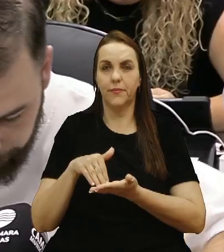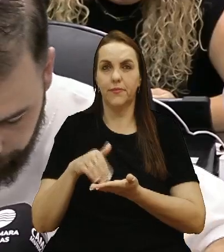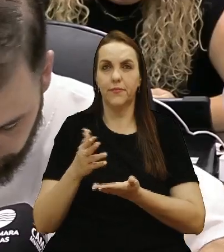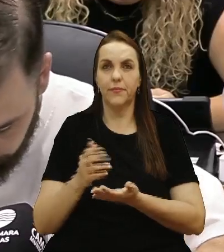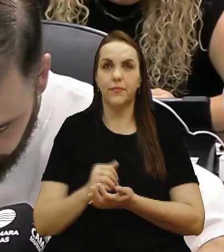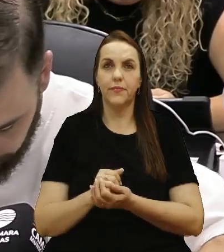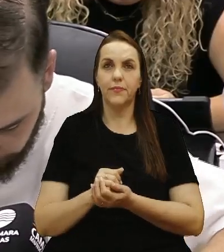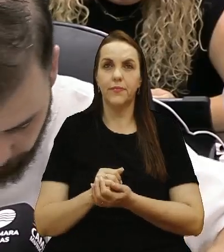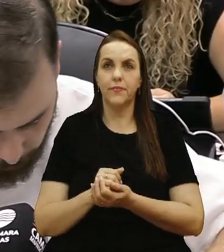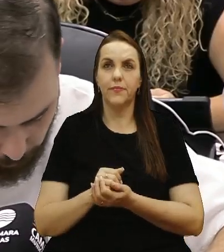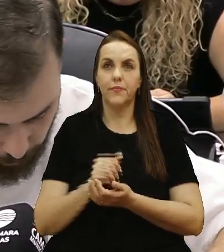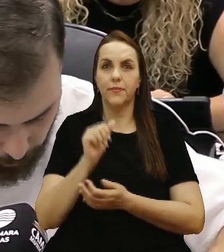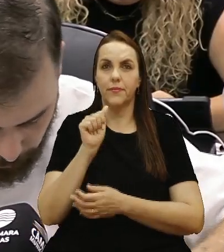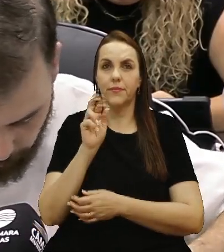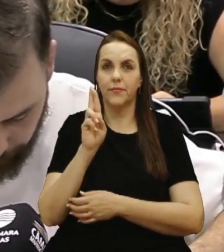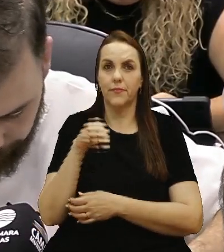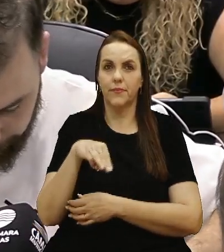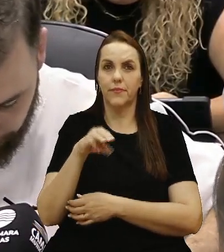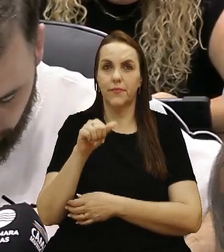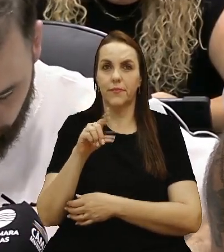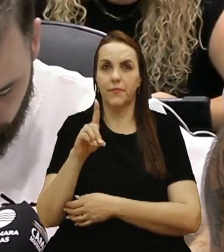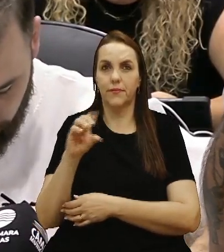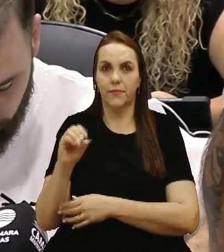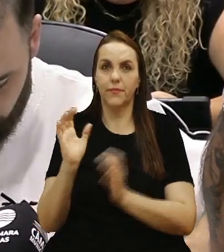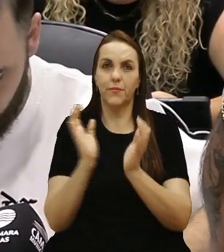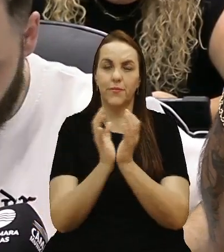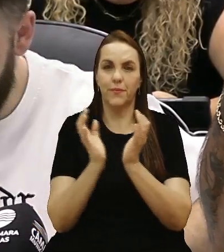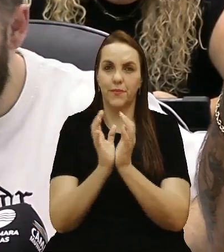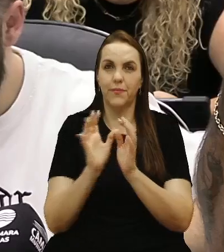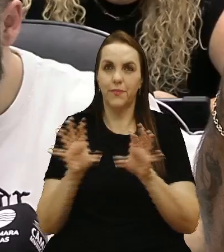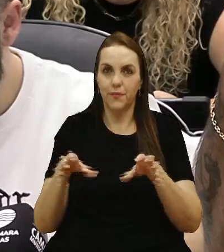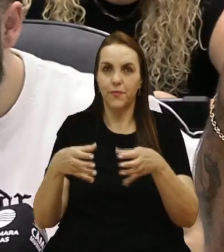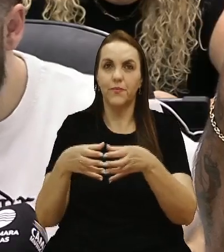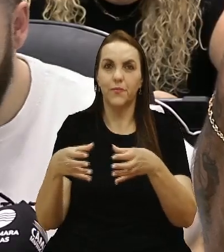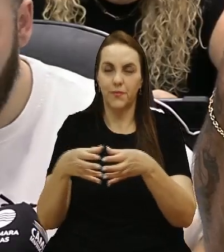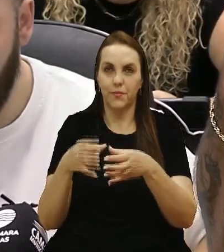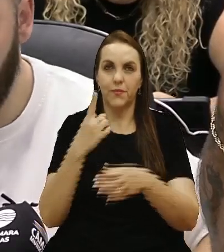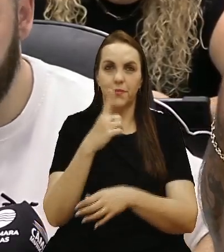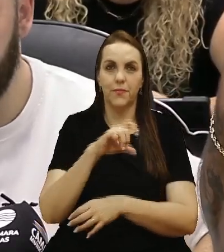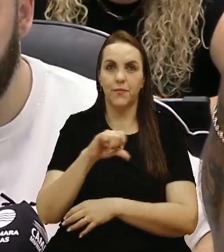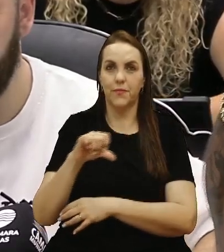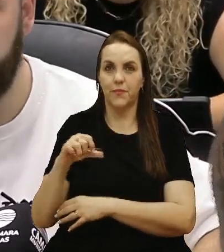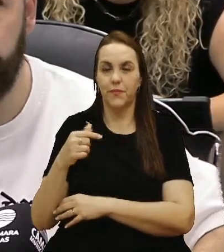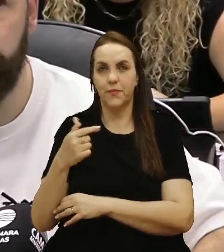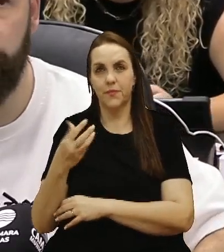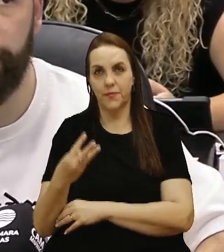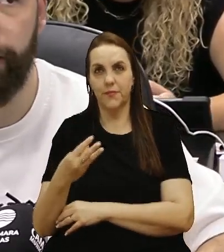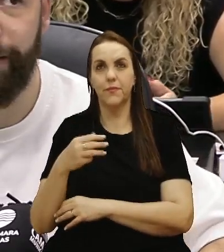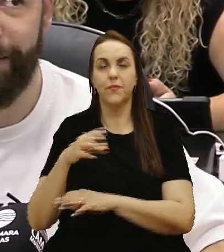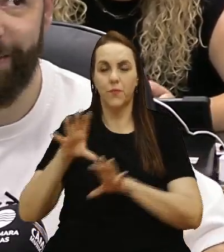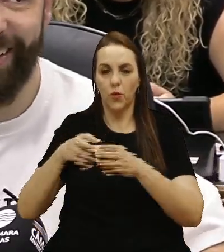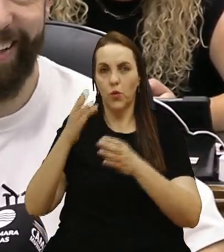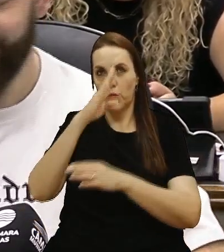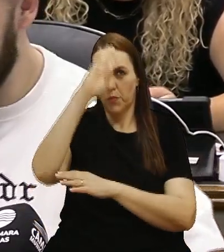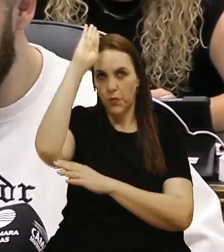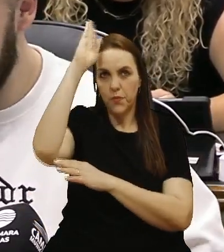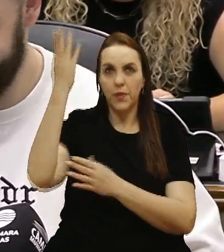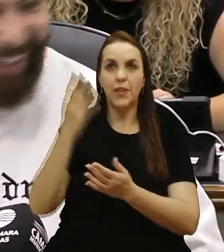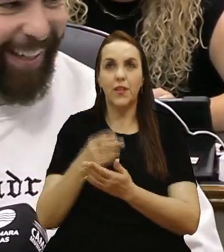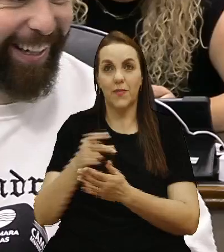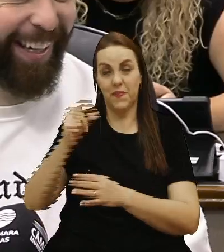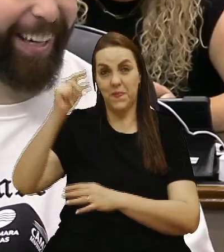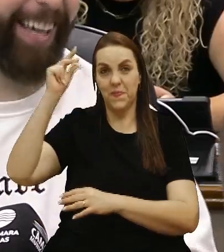respondendo o Armando, né, meu colega de turma de 1993 da Brigada Militar, Corpo de Bombeiros, né, faz